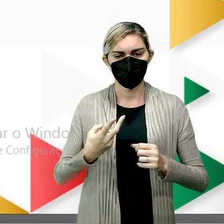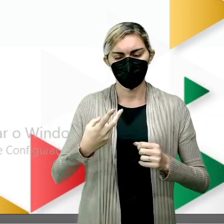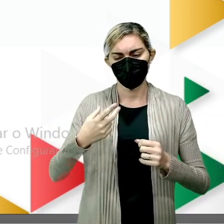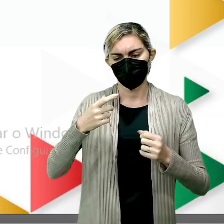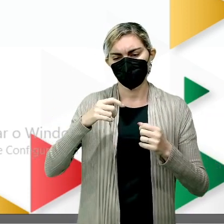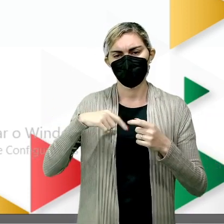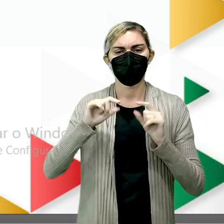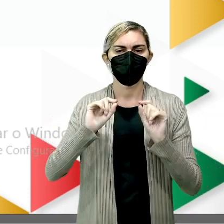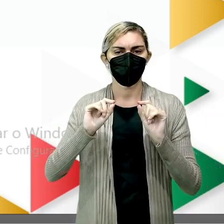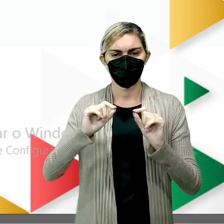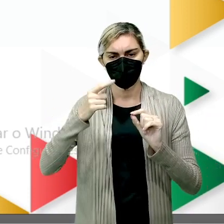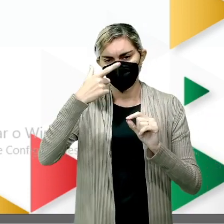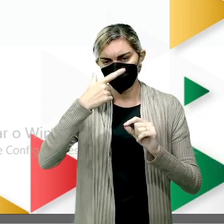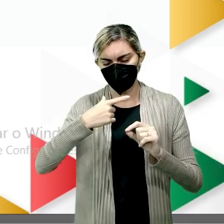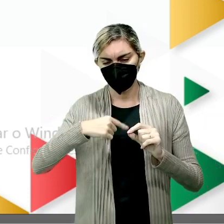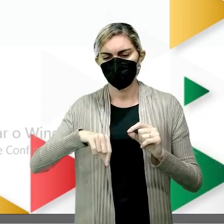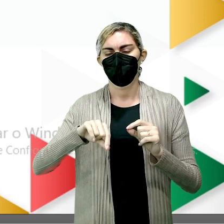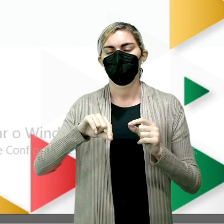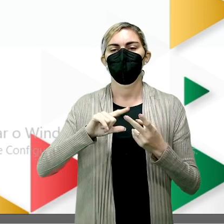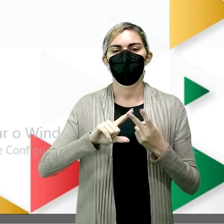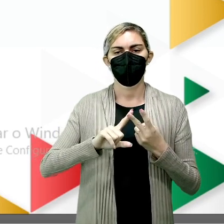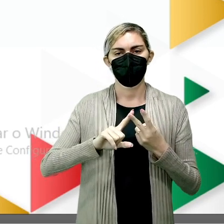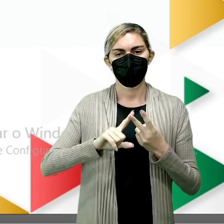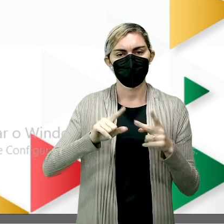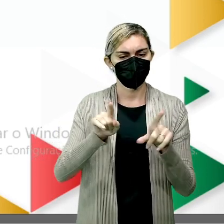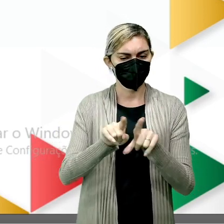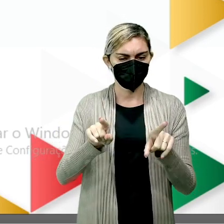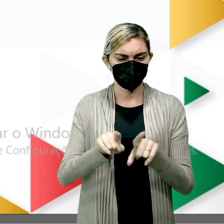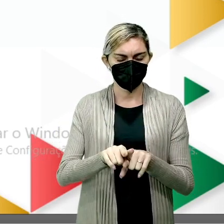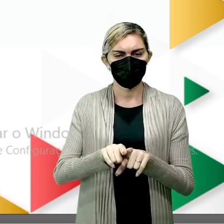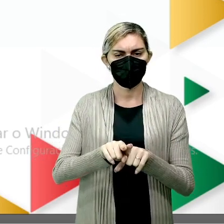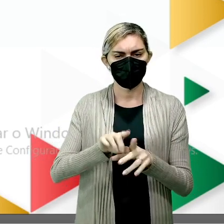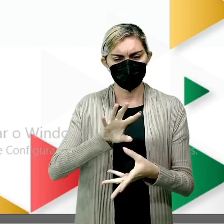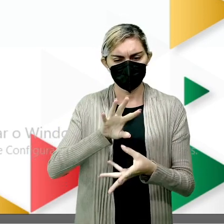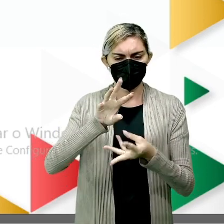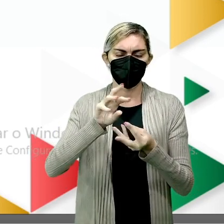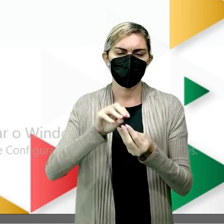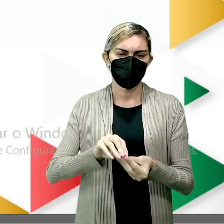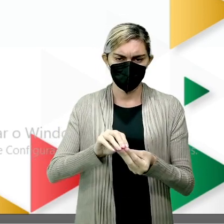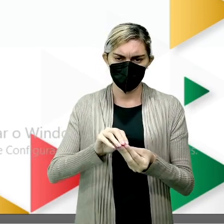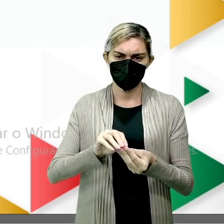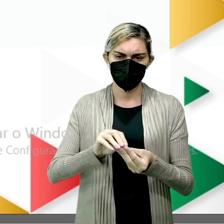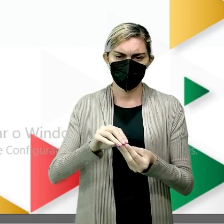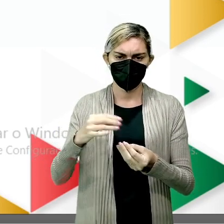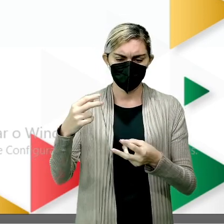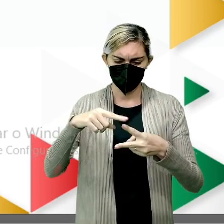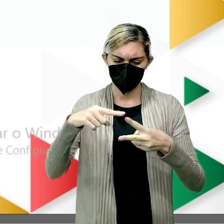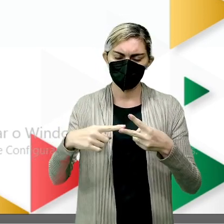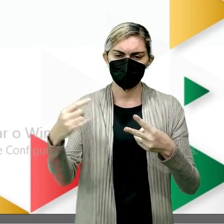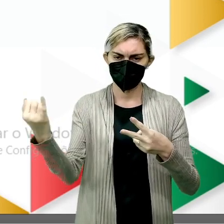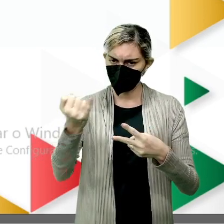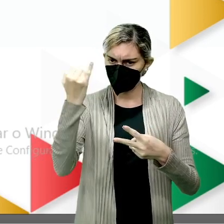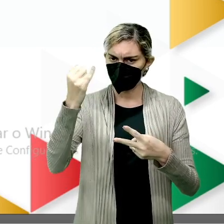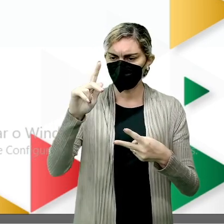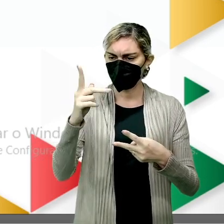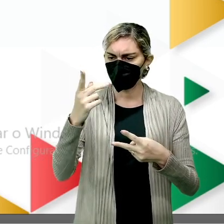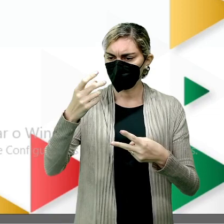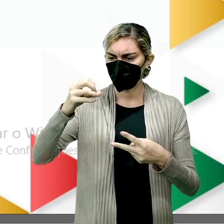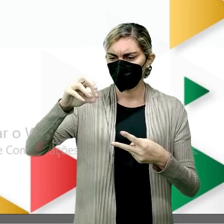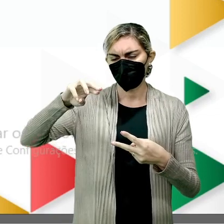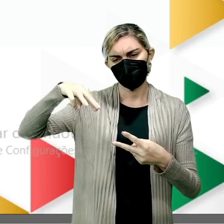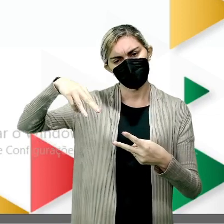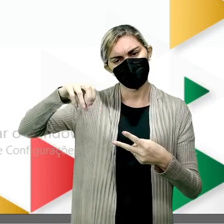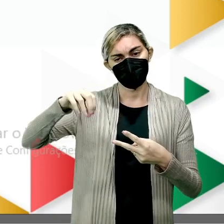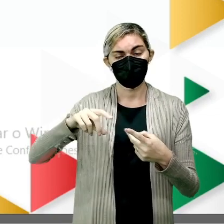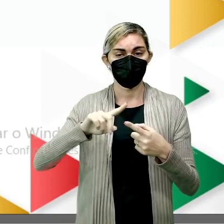secreção justamente pela hipófise. Além disso, vai sintetizar dois importantes hormônios lá no